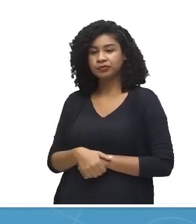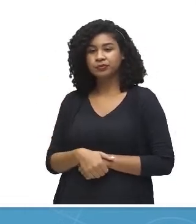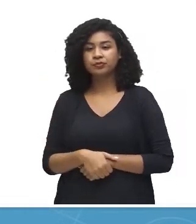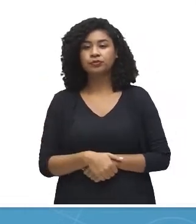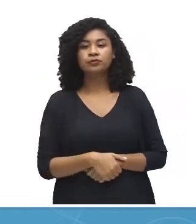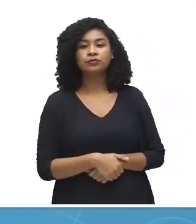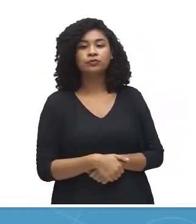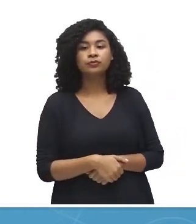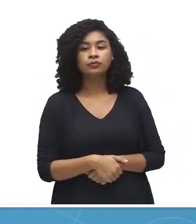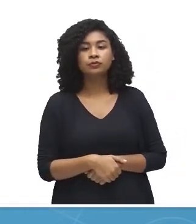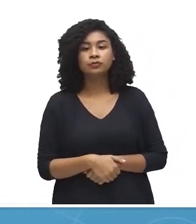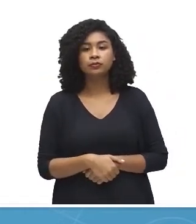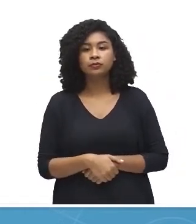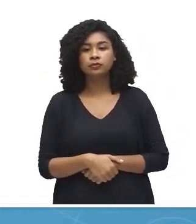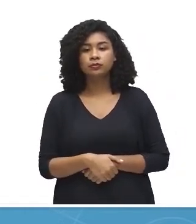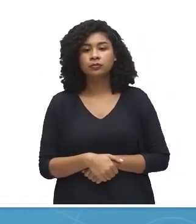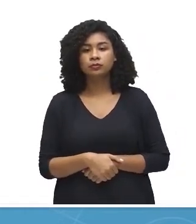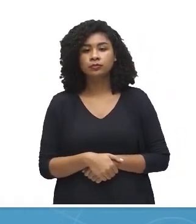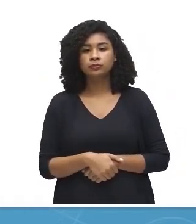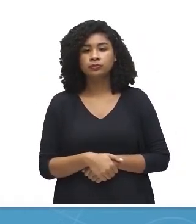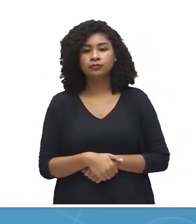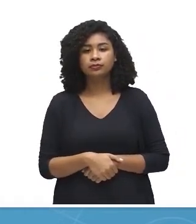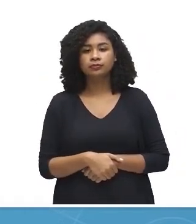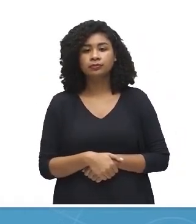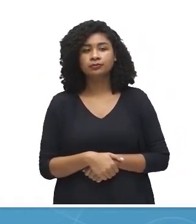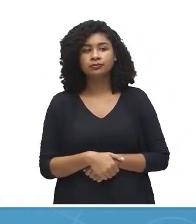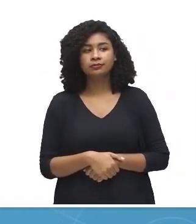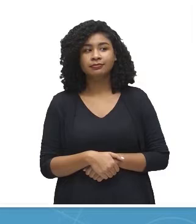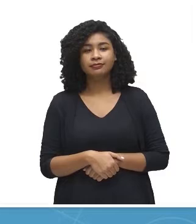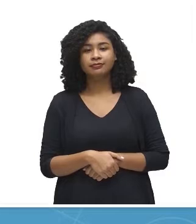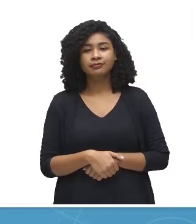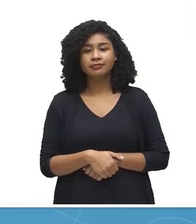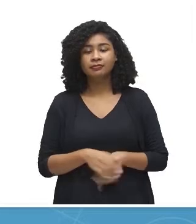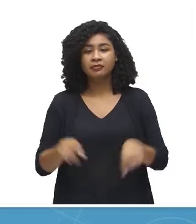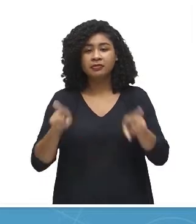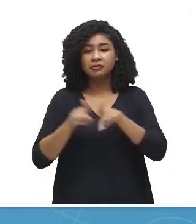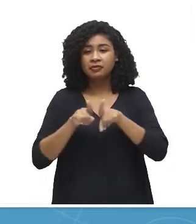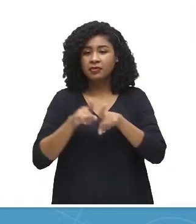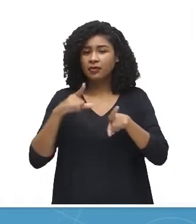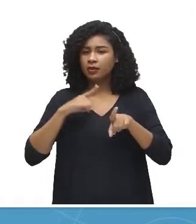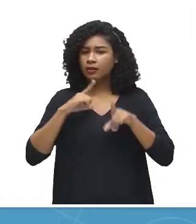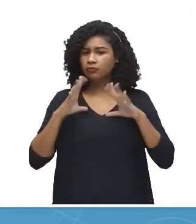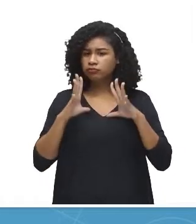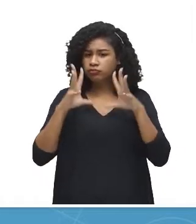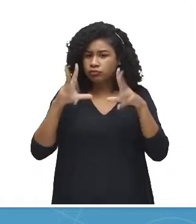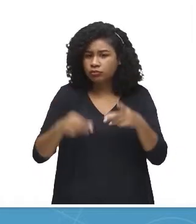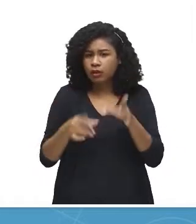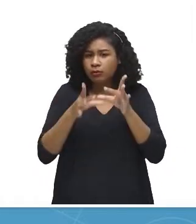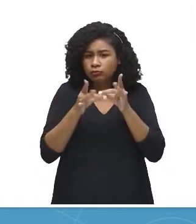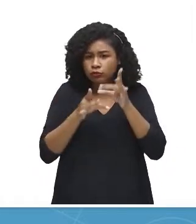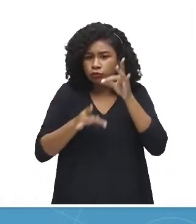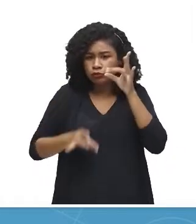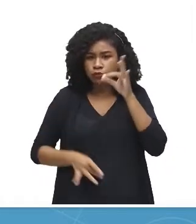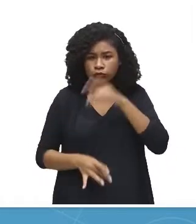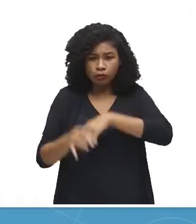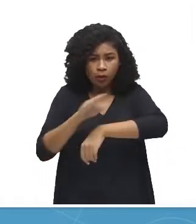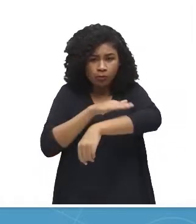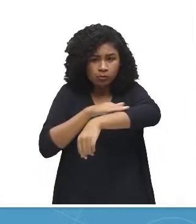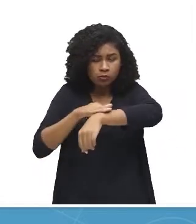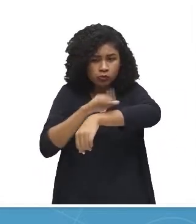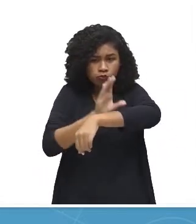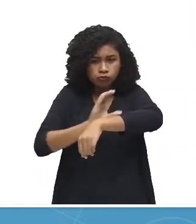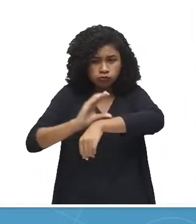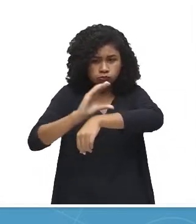observa também as terminações nervosas, tá? Então, tudo isso aqui está sendo contido aí na nossa pele,